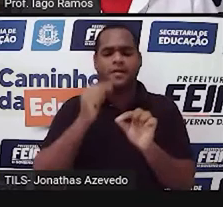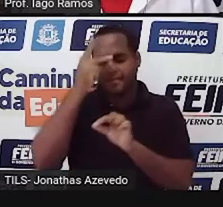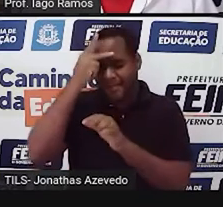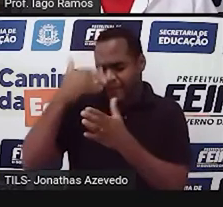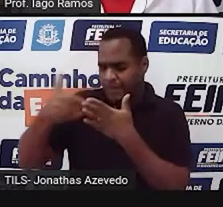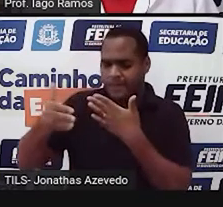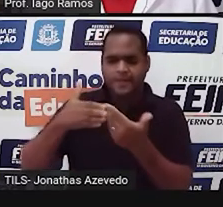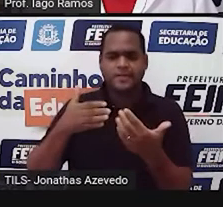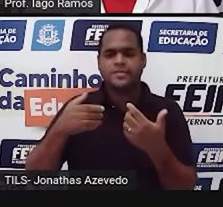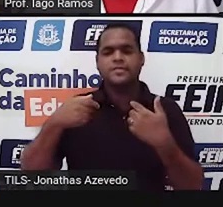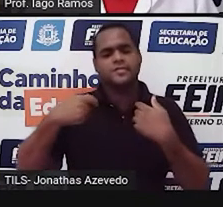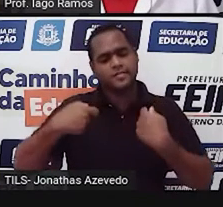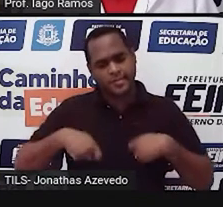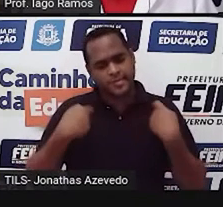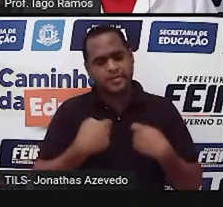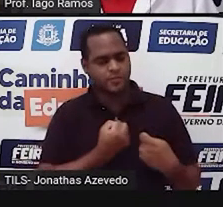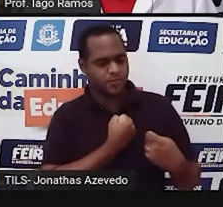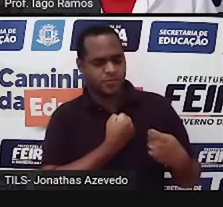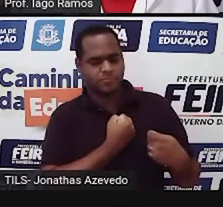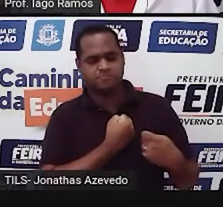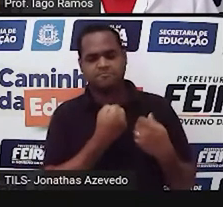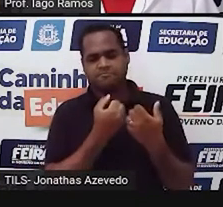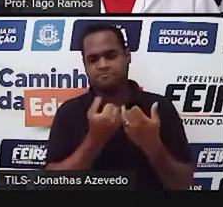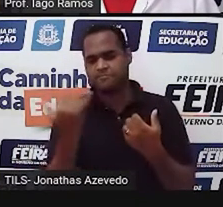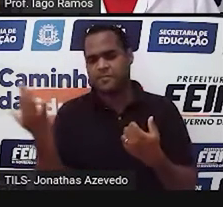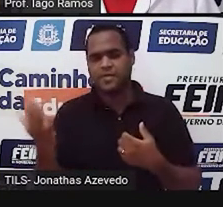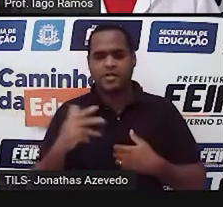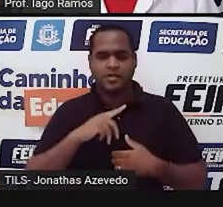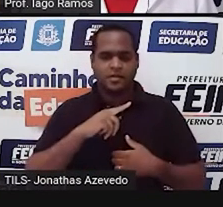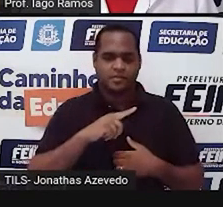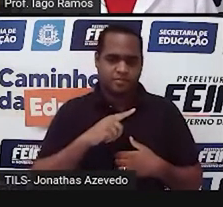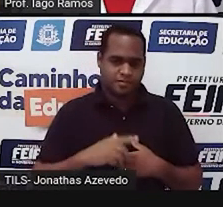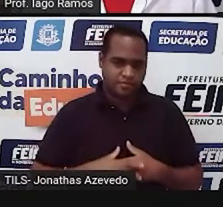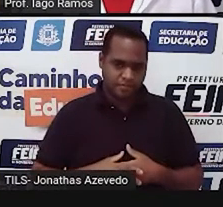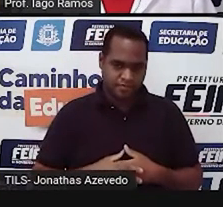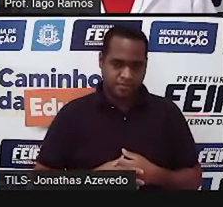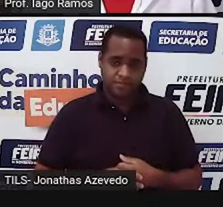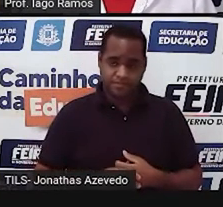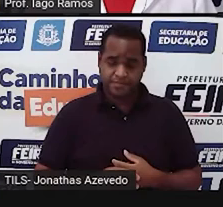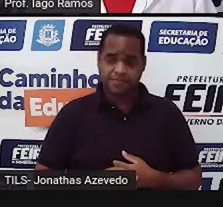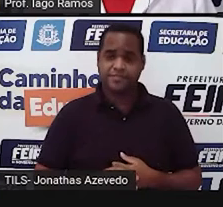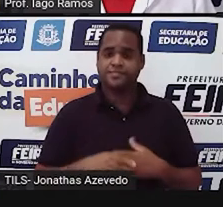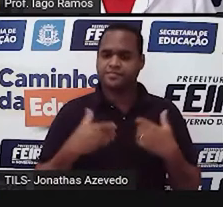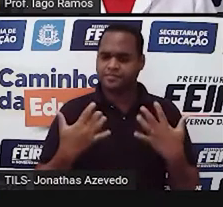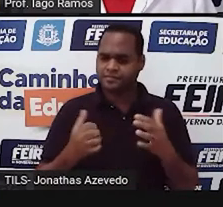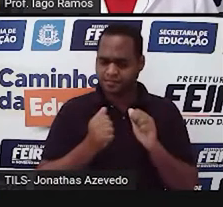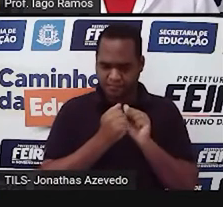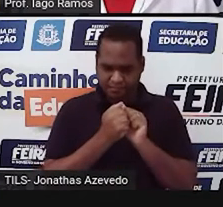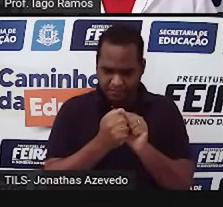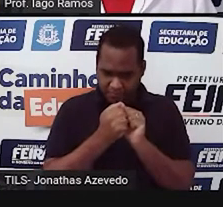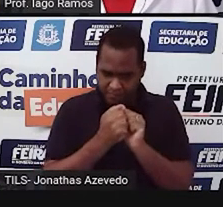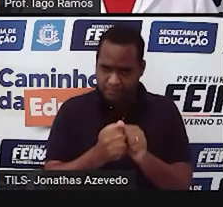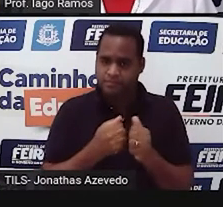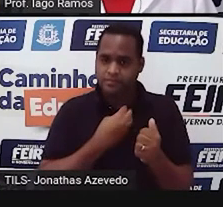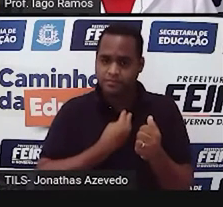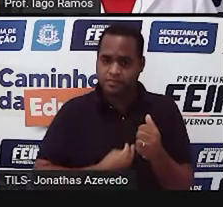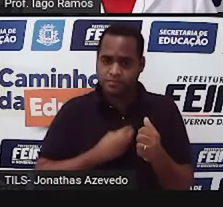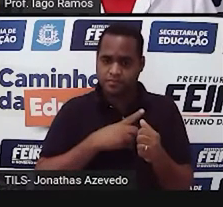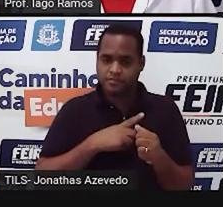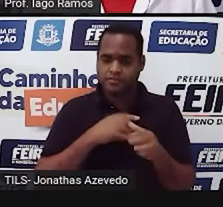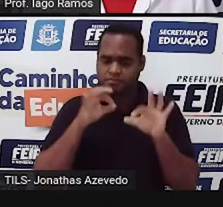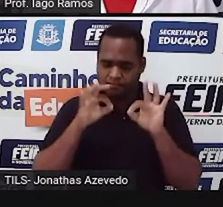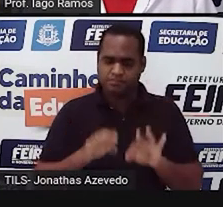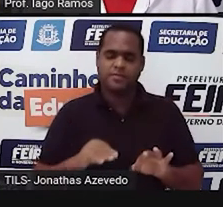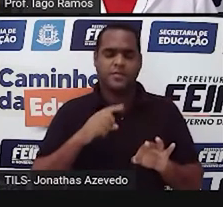pessoa precisa dos números tá E ele nos acompanham tá então tenho certeza que a sua